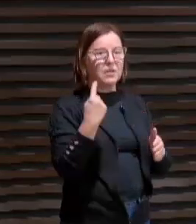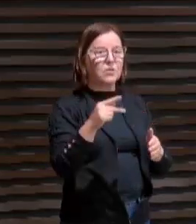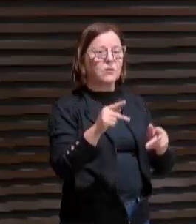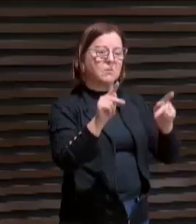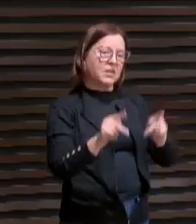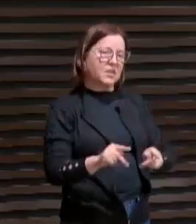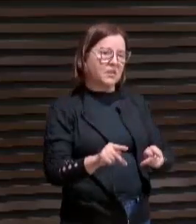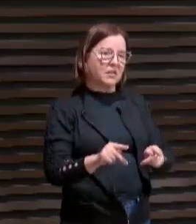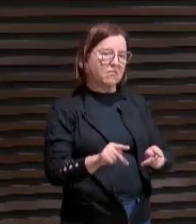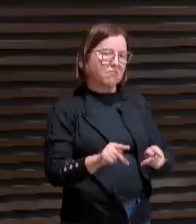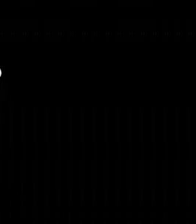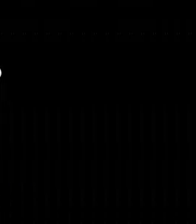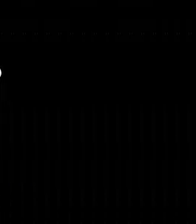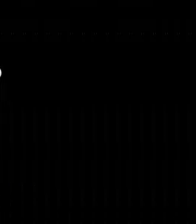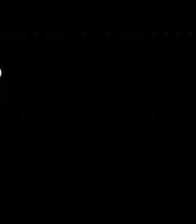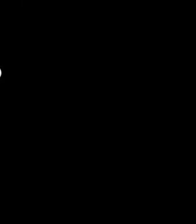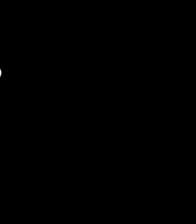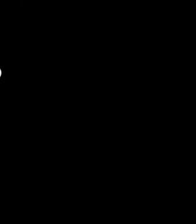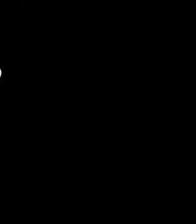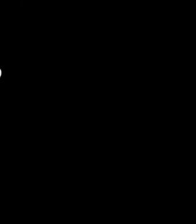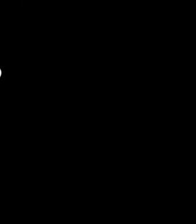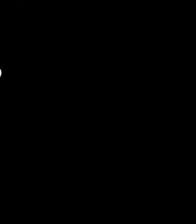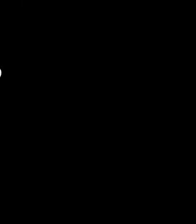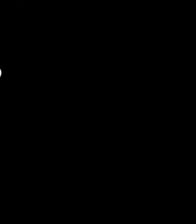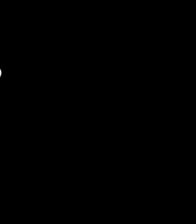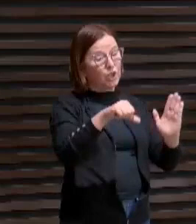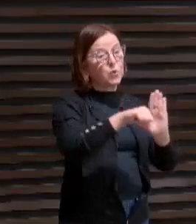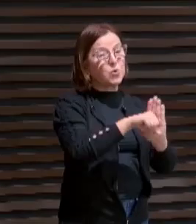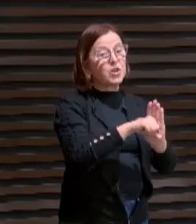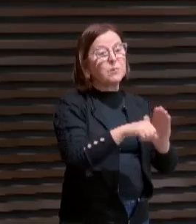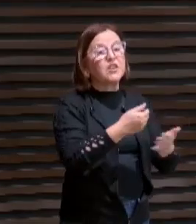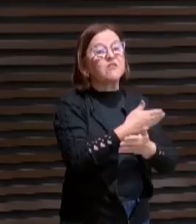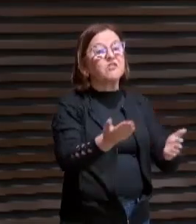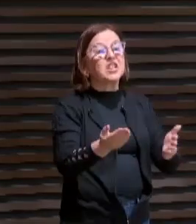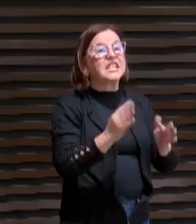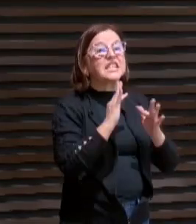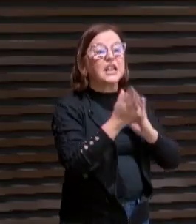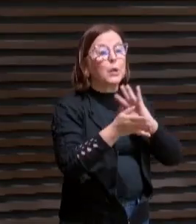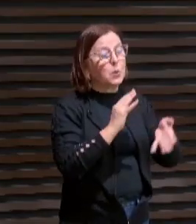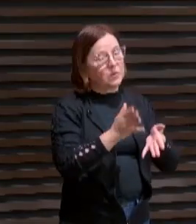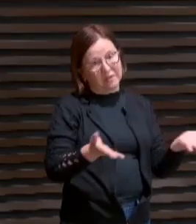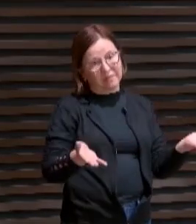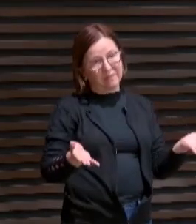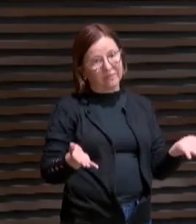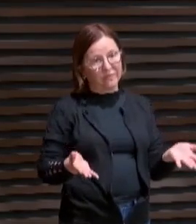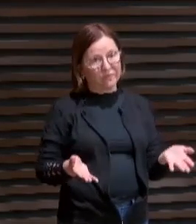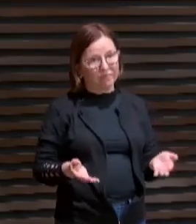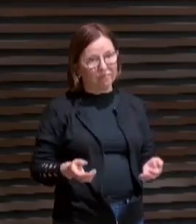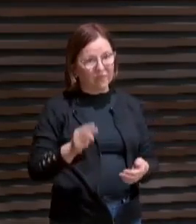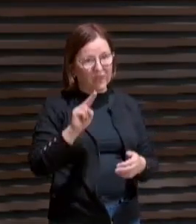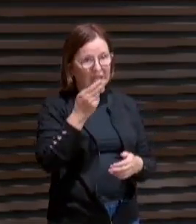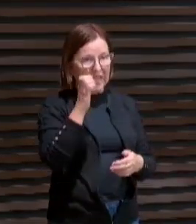nada verifiquei contra ele dos crimes de que o acusais. Nem tampouco